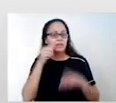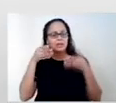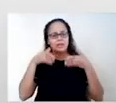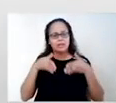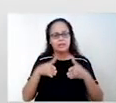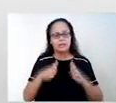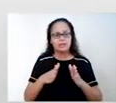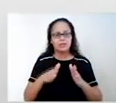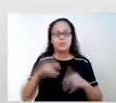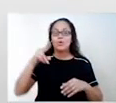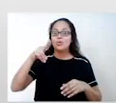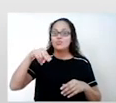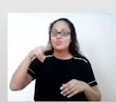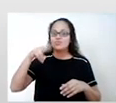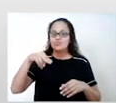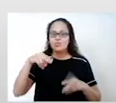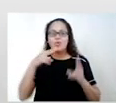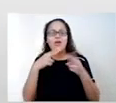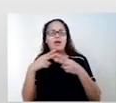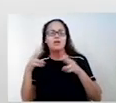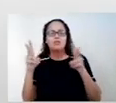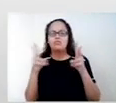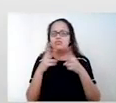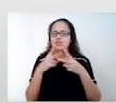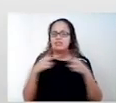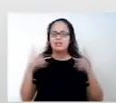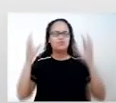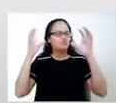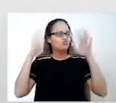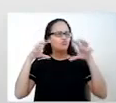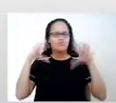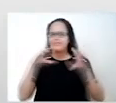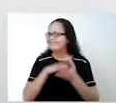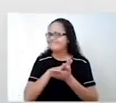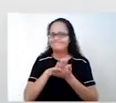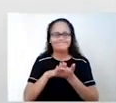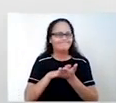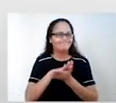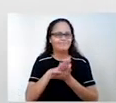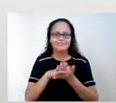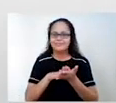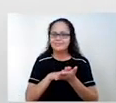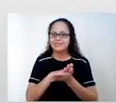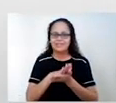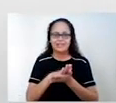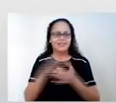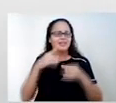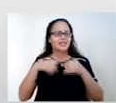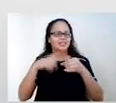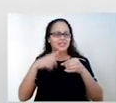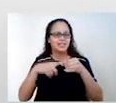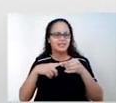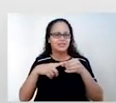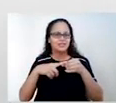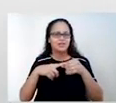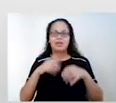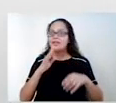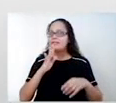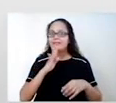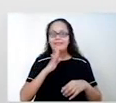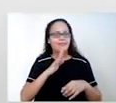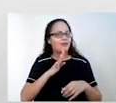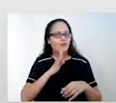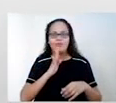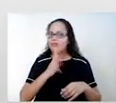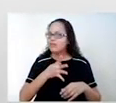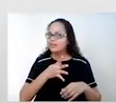nasceu, nunca tinha ventado nem chovido na sua cidade. Ela não conhecia o vento, não